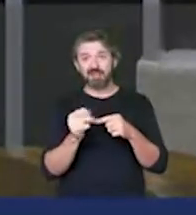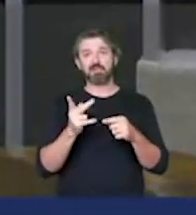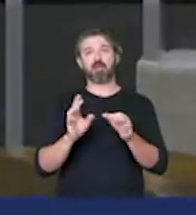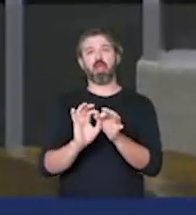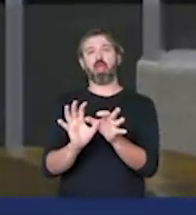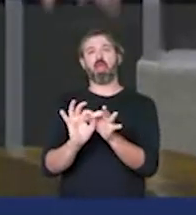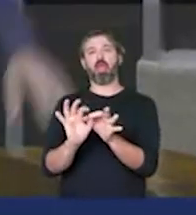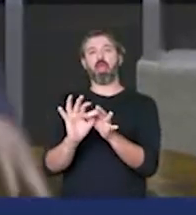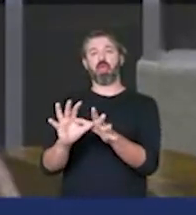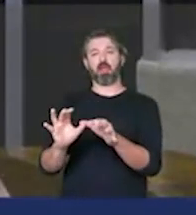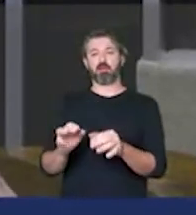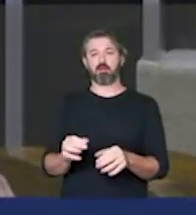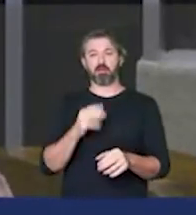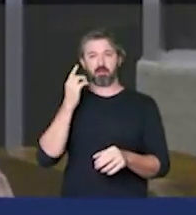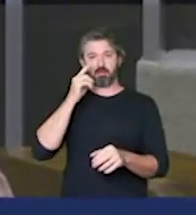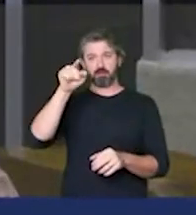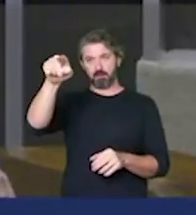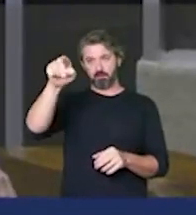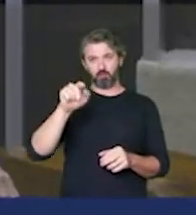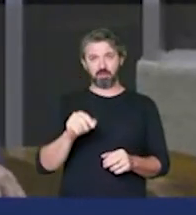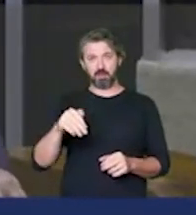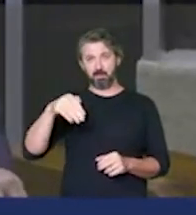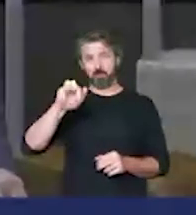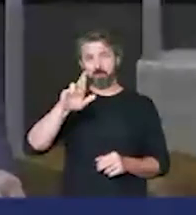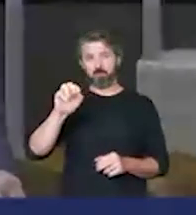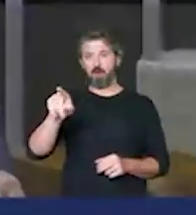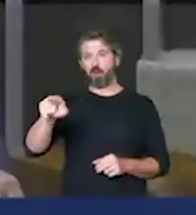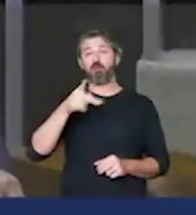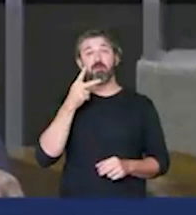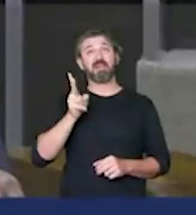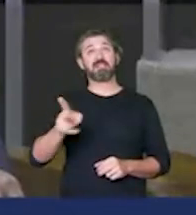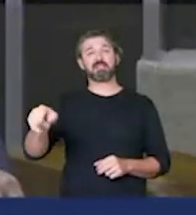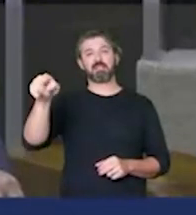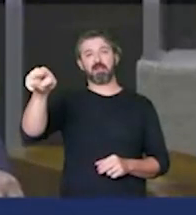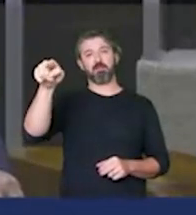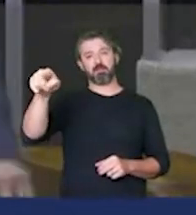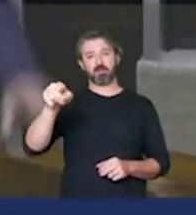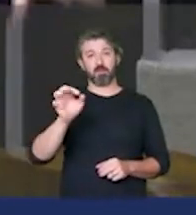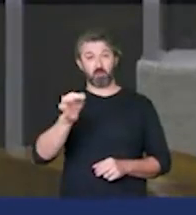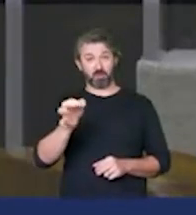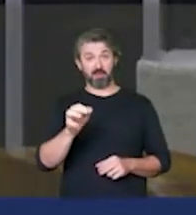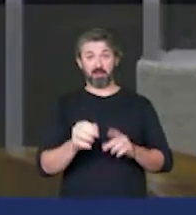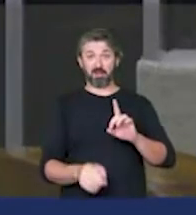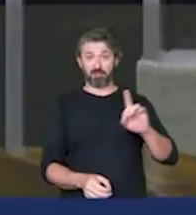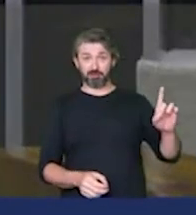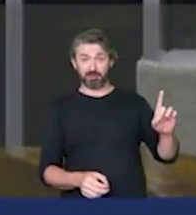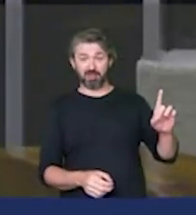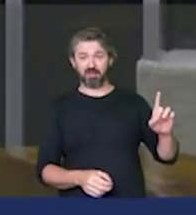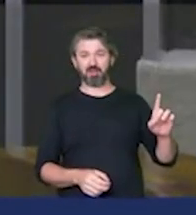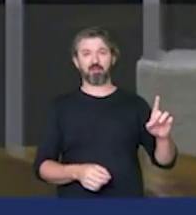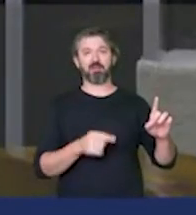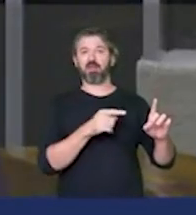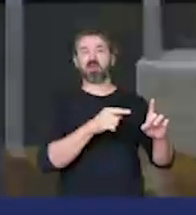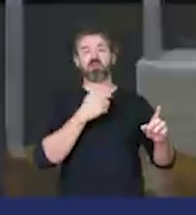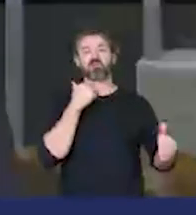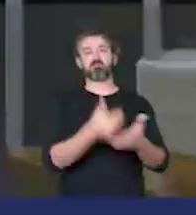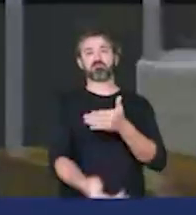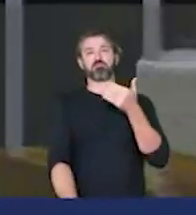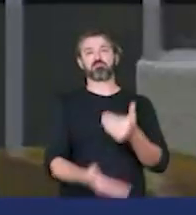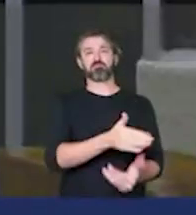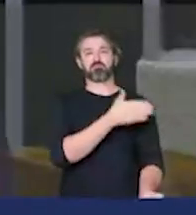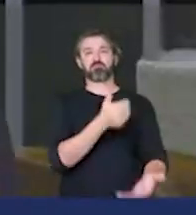sempre liberada. O deputado Mauro Benevides fala com frequência aqui, né? As direitas, eles não estão nem